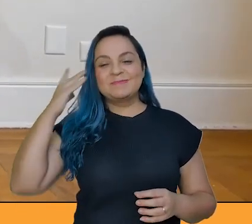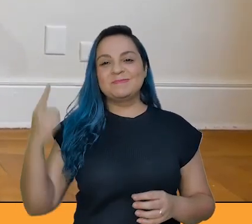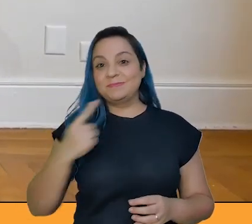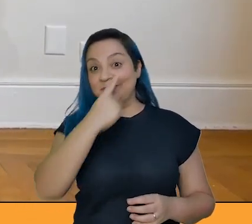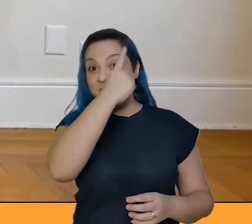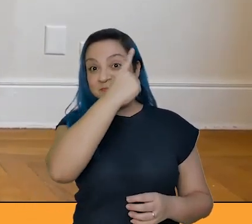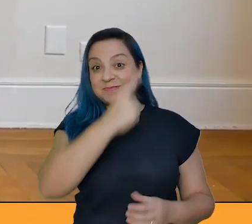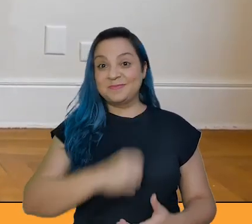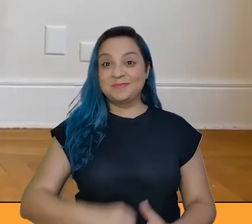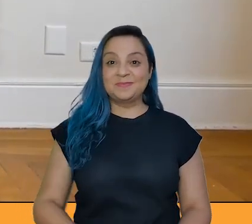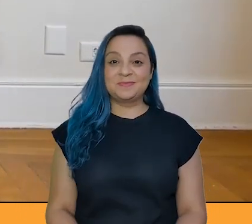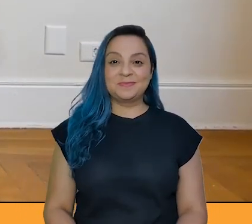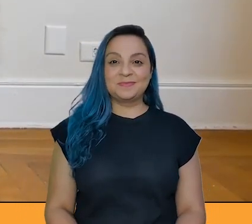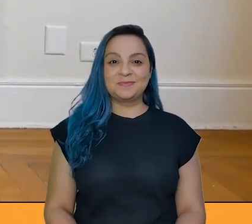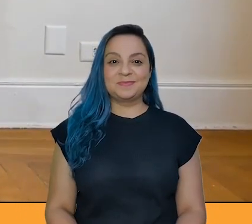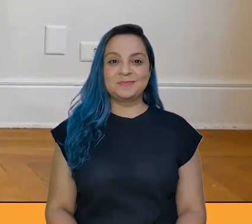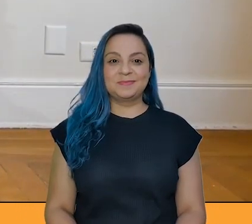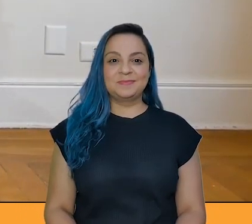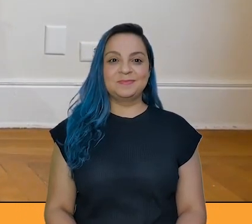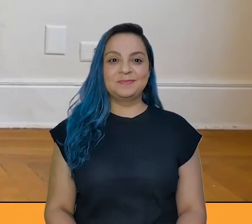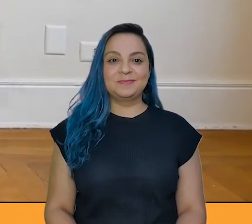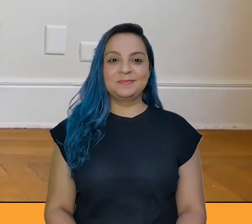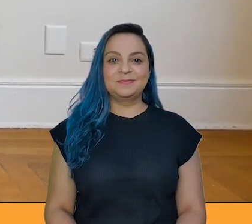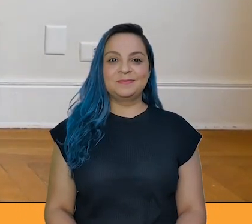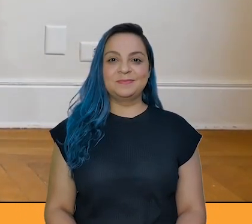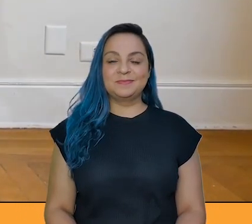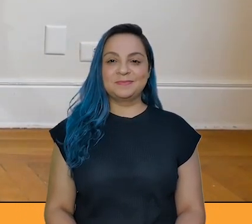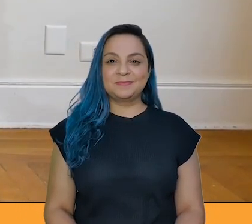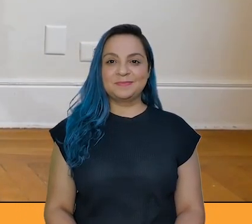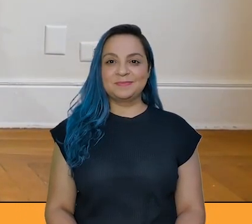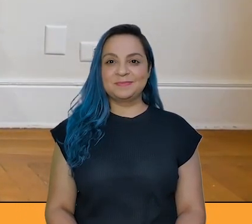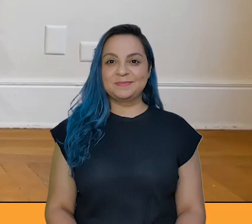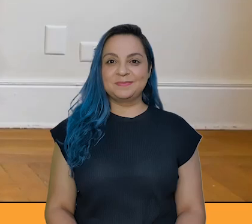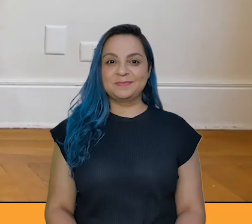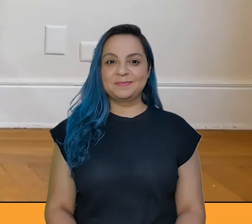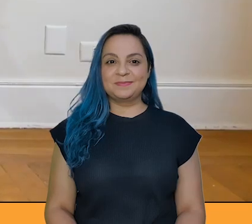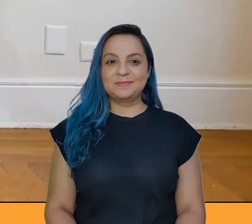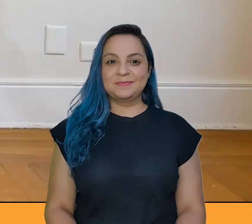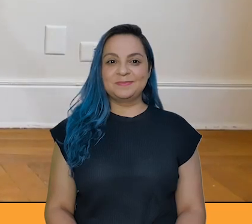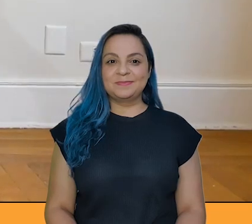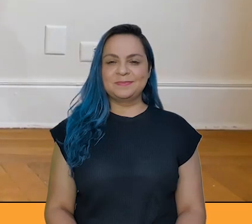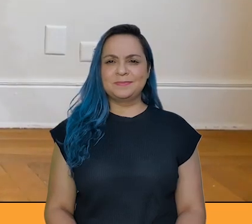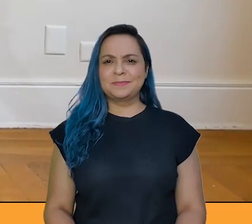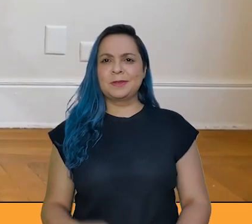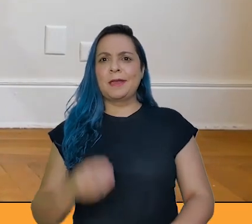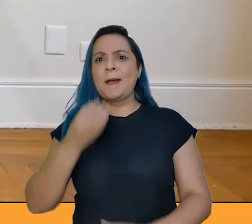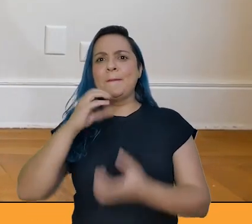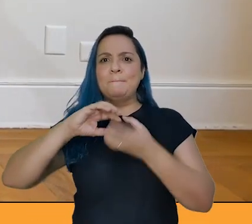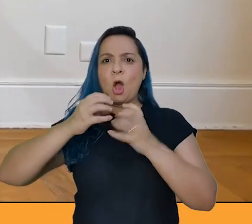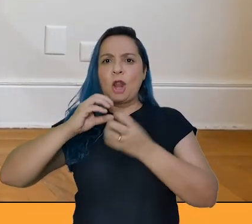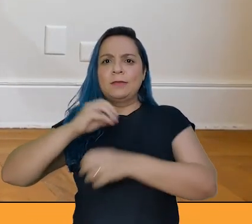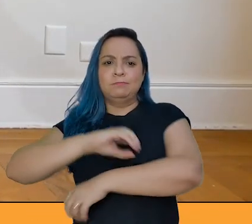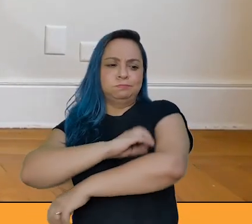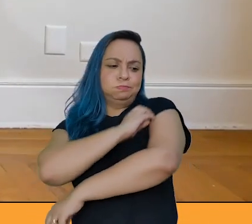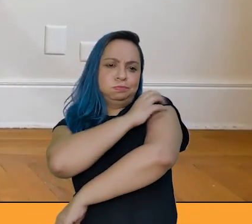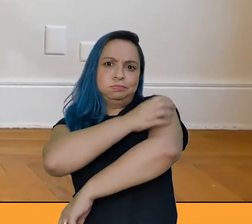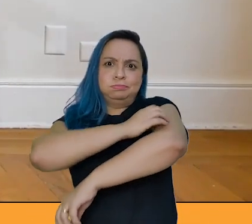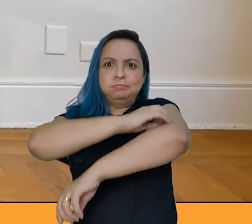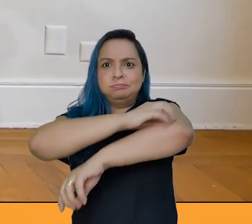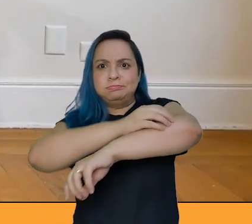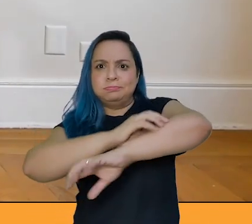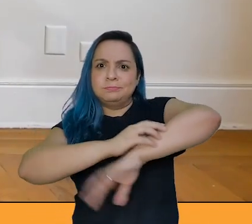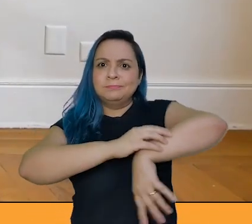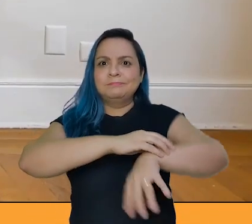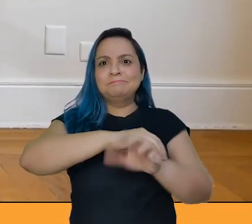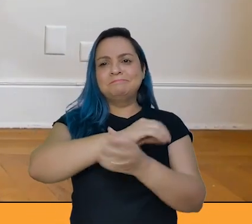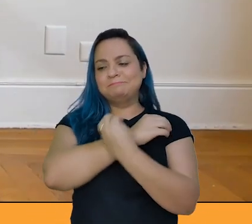para frente e para trás. Que vai pro braço, antebraço, cotovelo, vai pro pulso. Com um